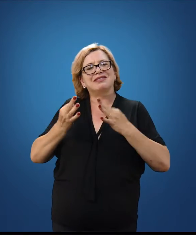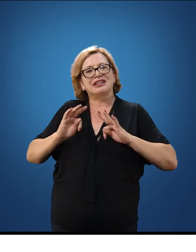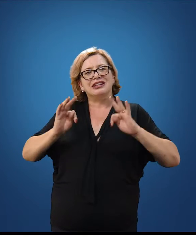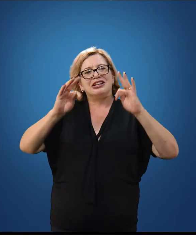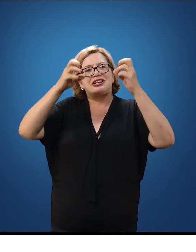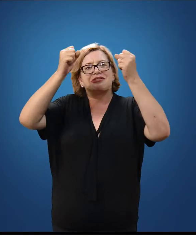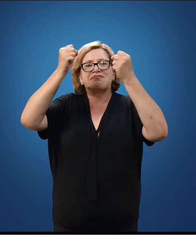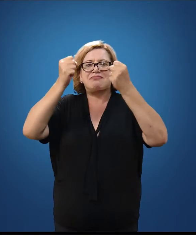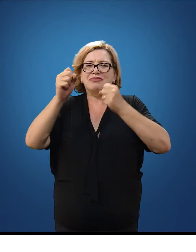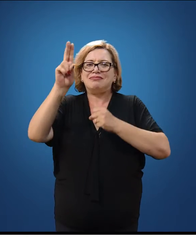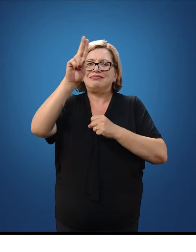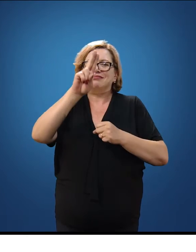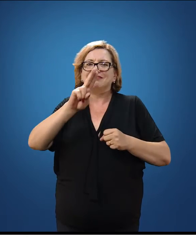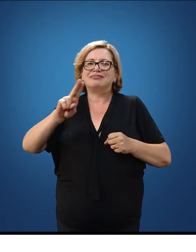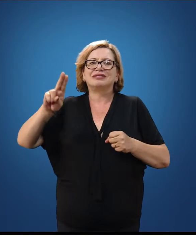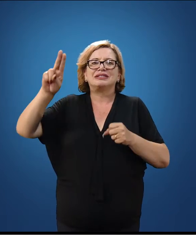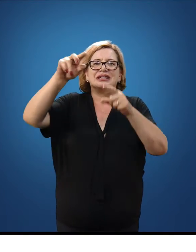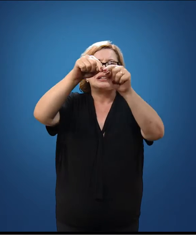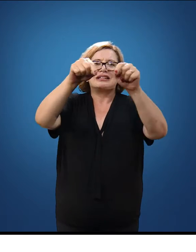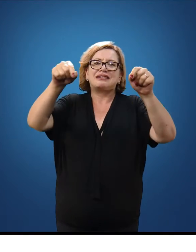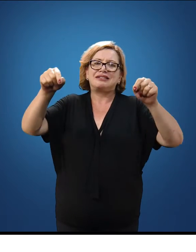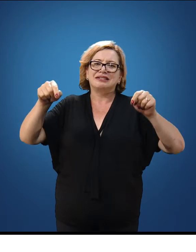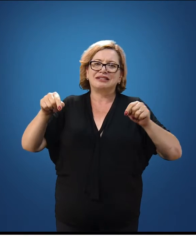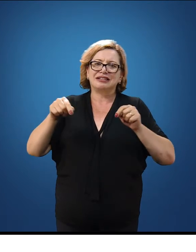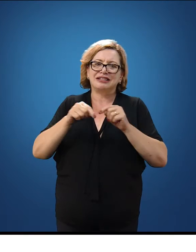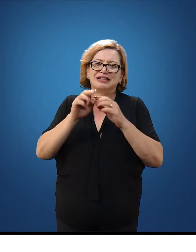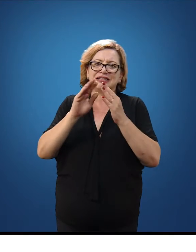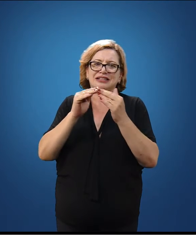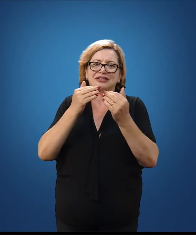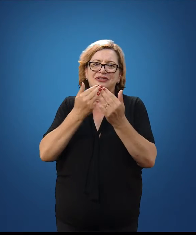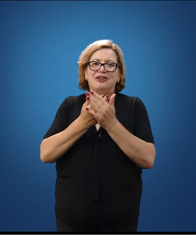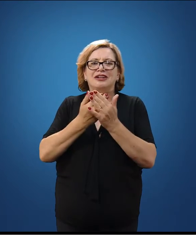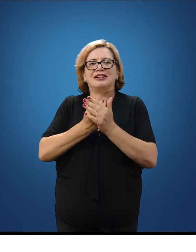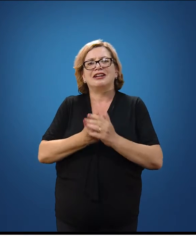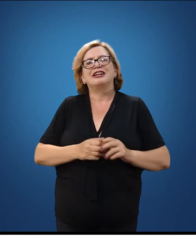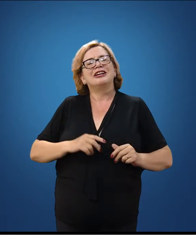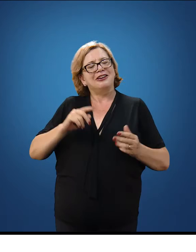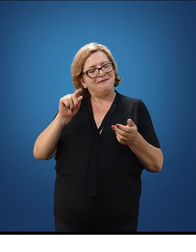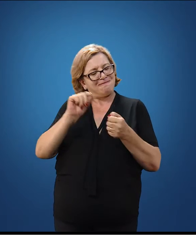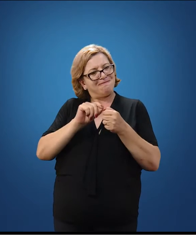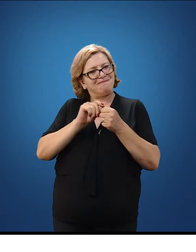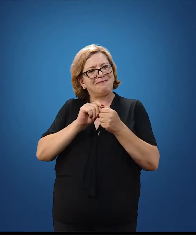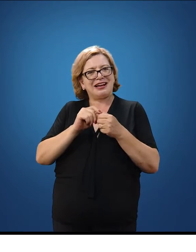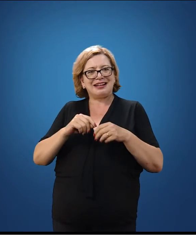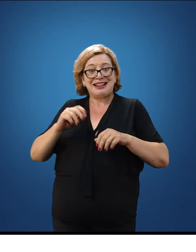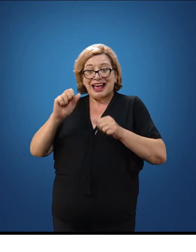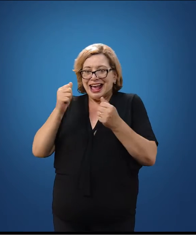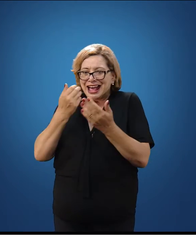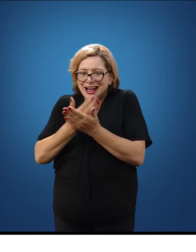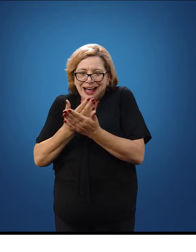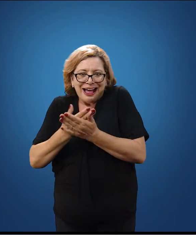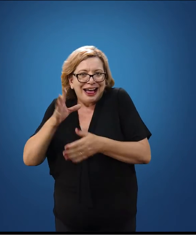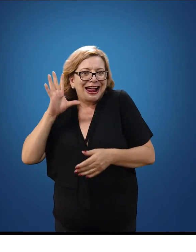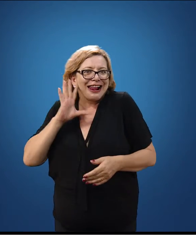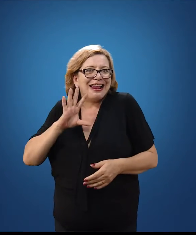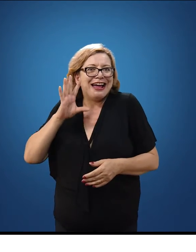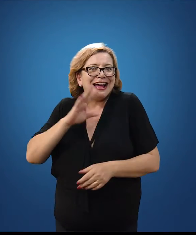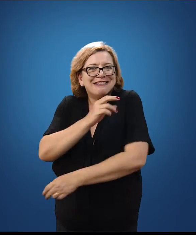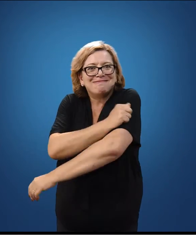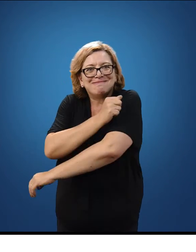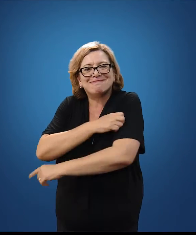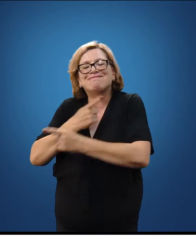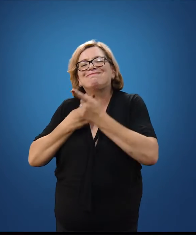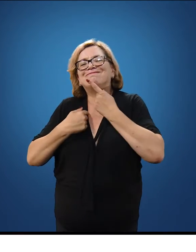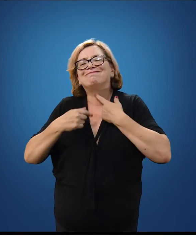trazer para a sala de aula experiências diferentes. Né? Então, isso torna a aula mais atrativa para o aluno se